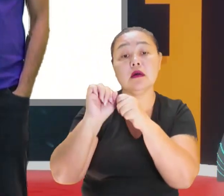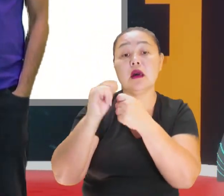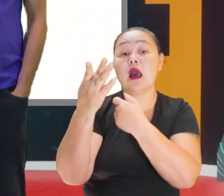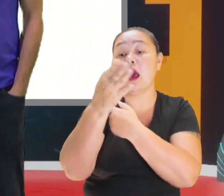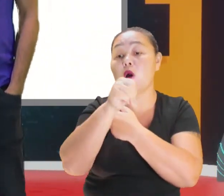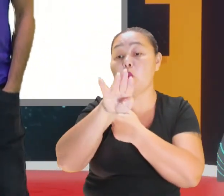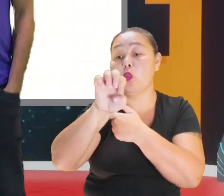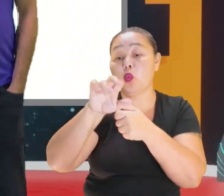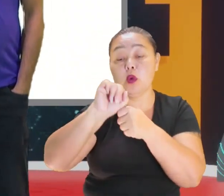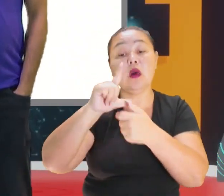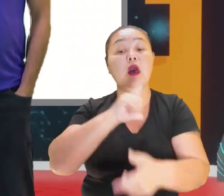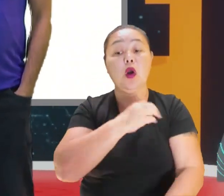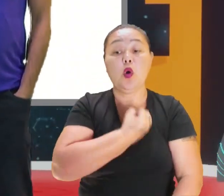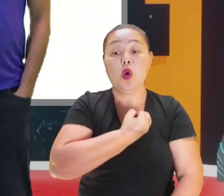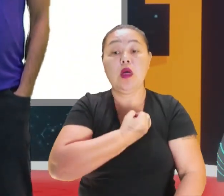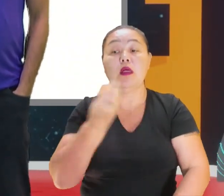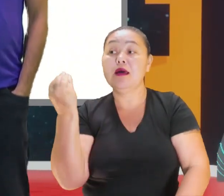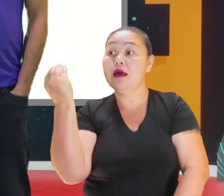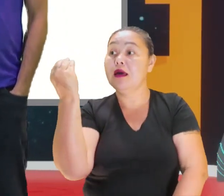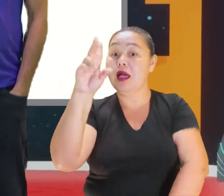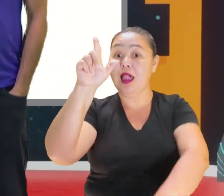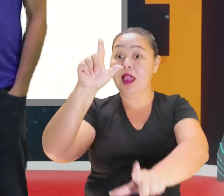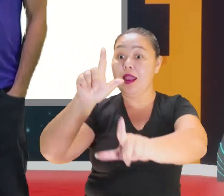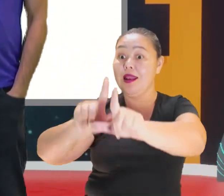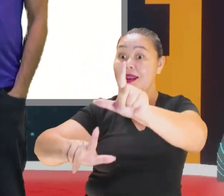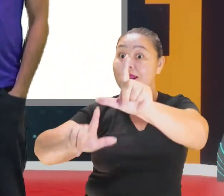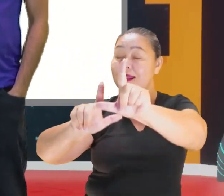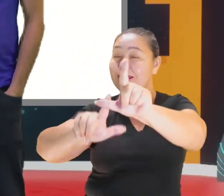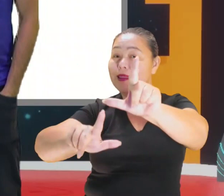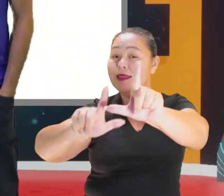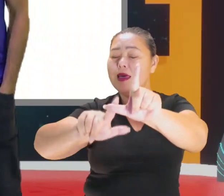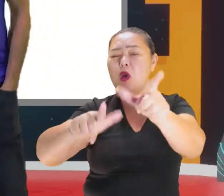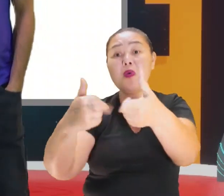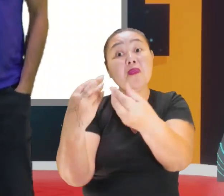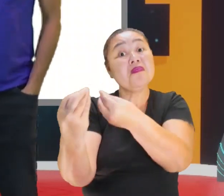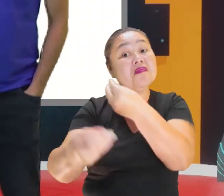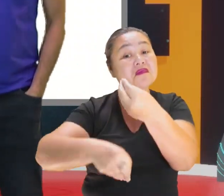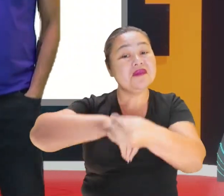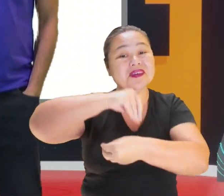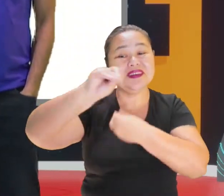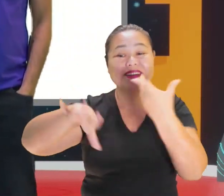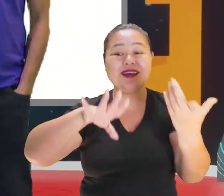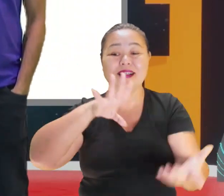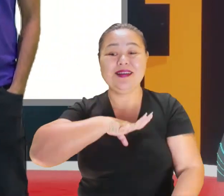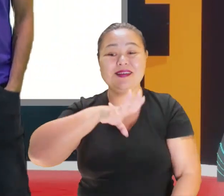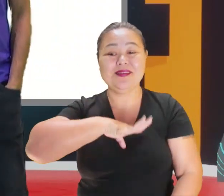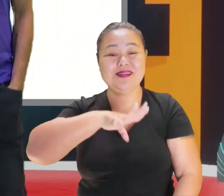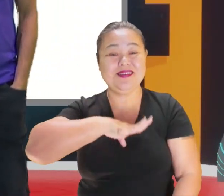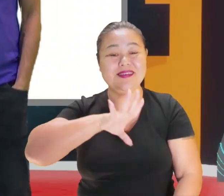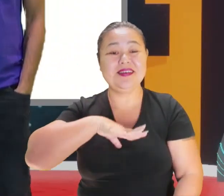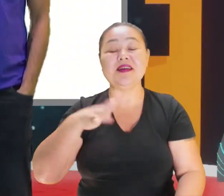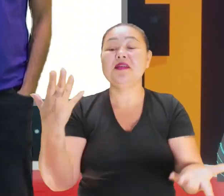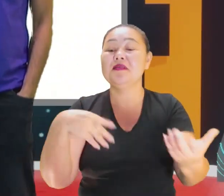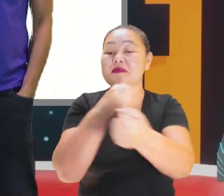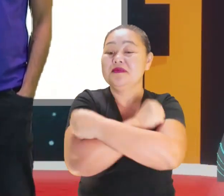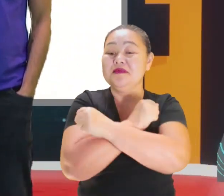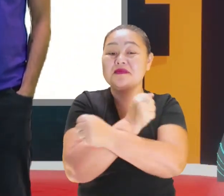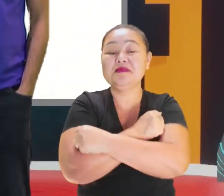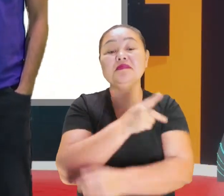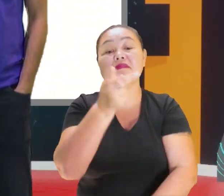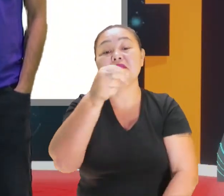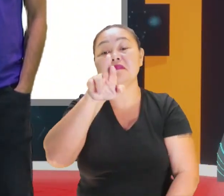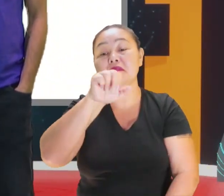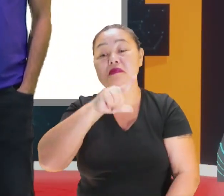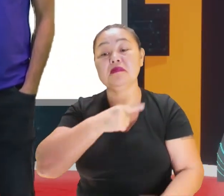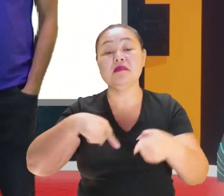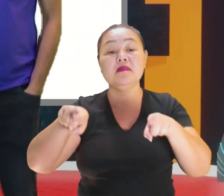algébrica existem números e letras. Olha, é quase uma língua portuguesa. Um abraço aí às professoras amadinhas, a professora Pura